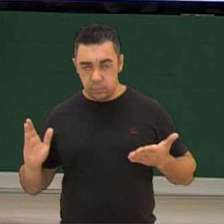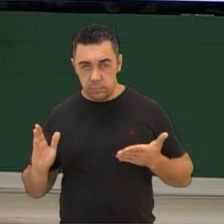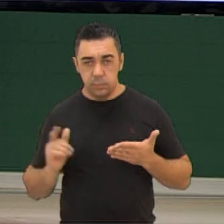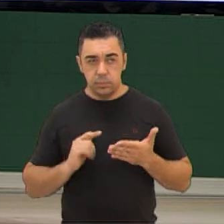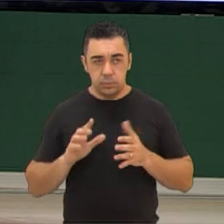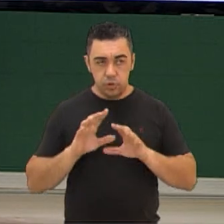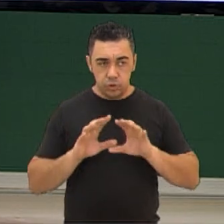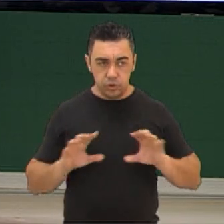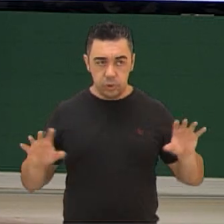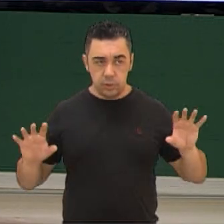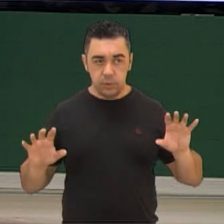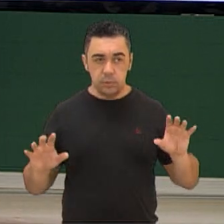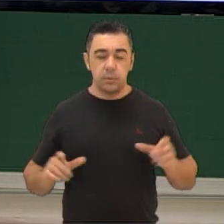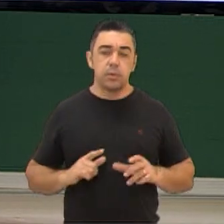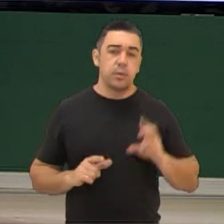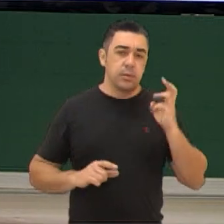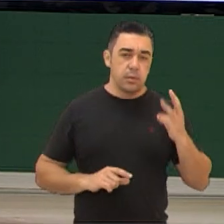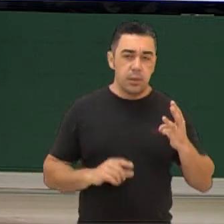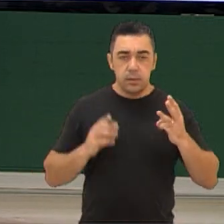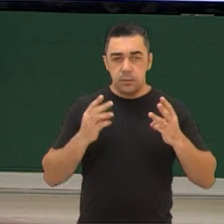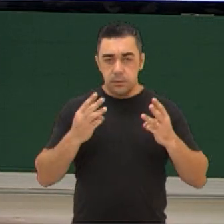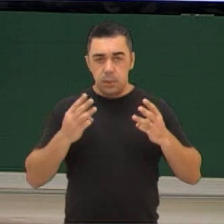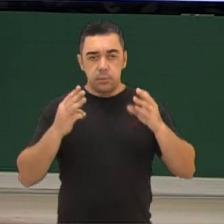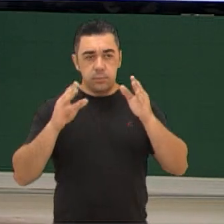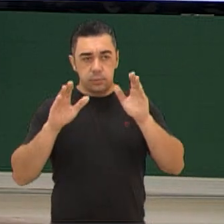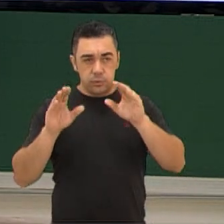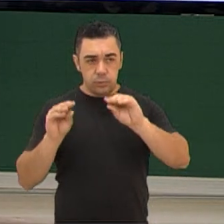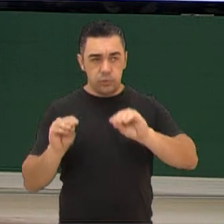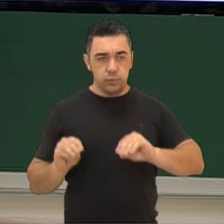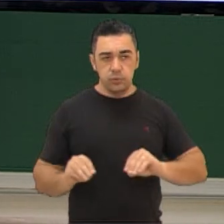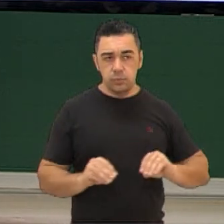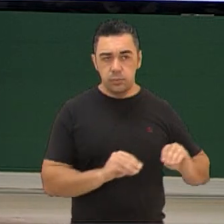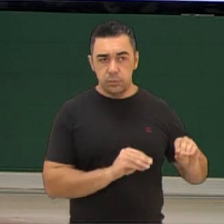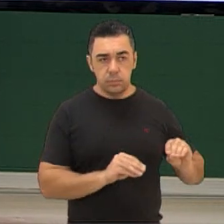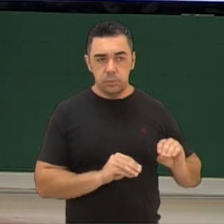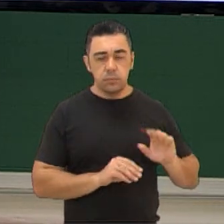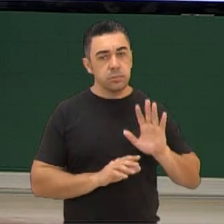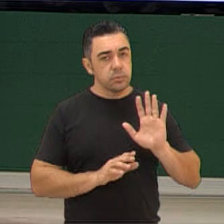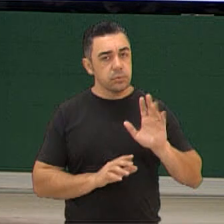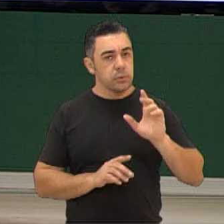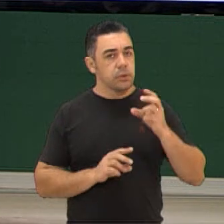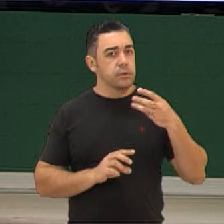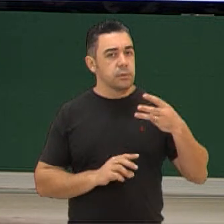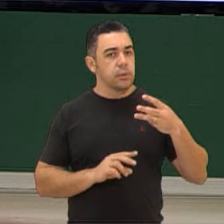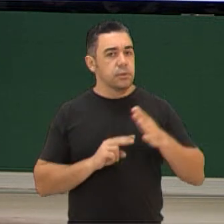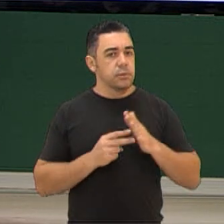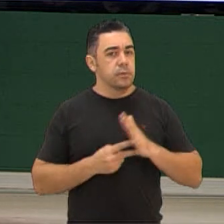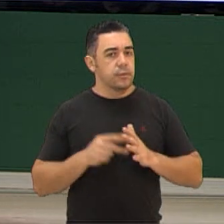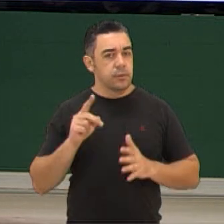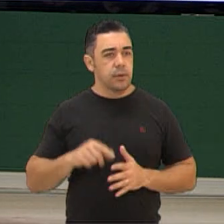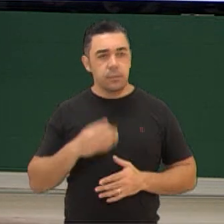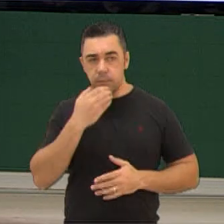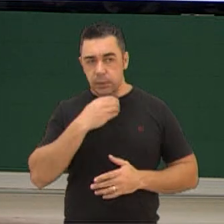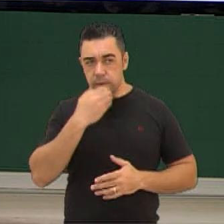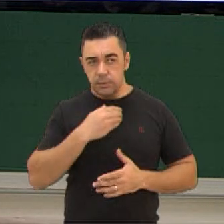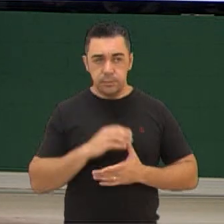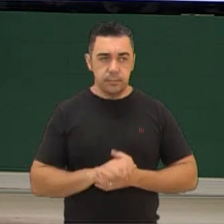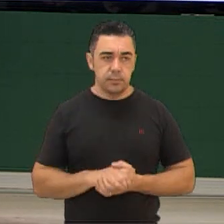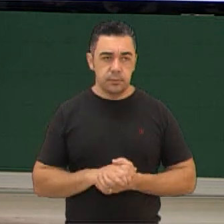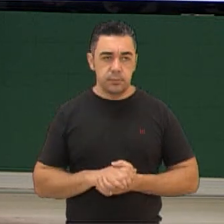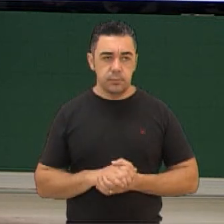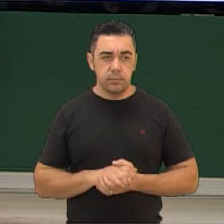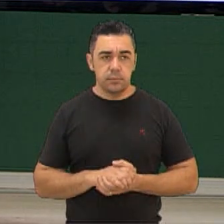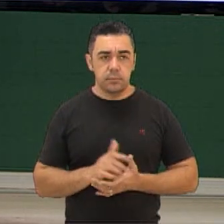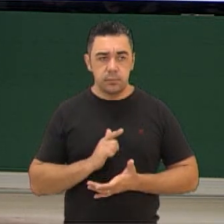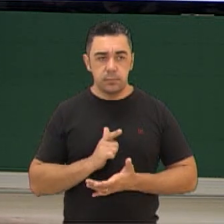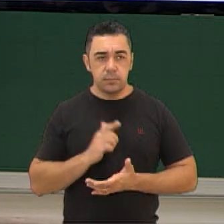membro igual. Se você tem 3 e 3, você já sabe que esse 3 é referente à maçã. Logo, você vai